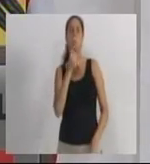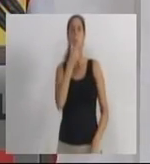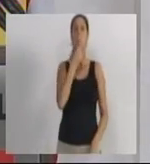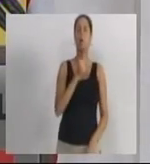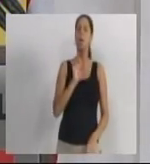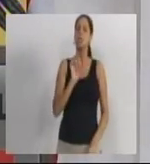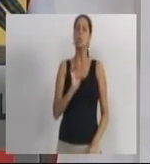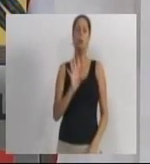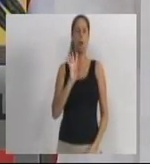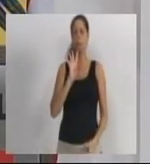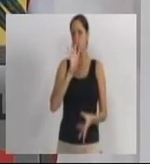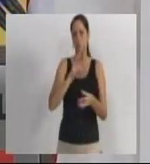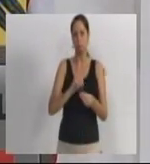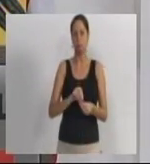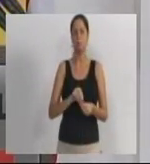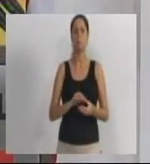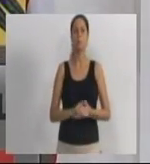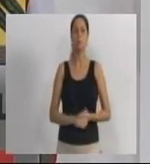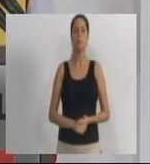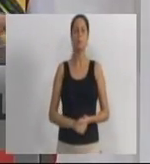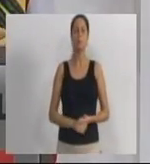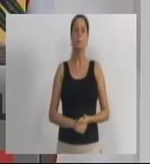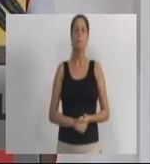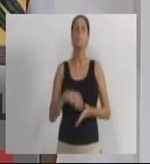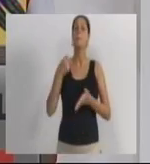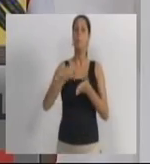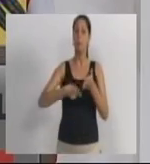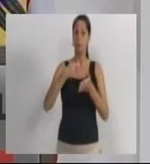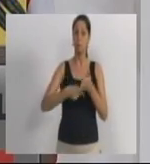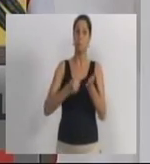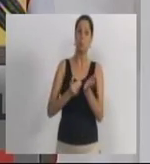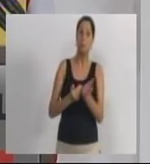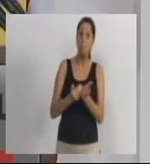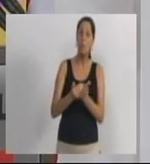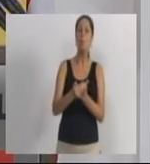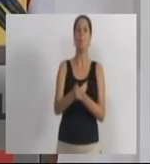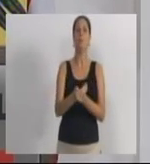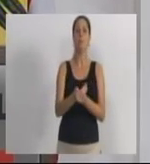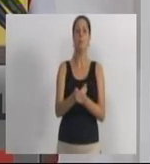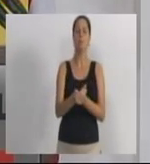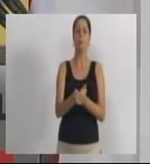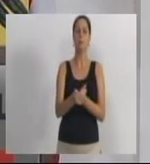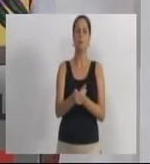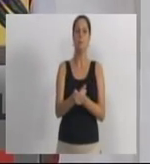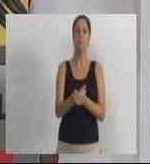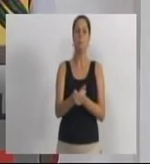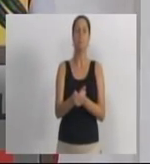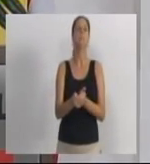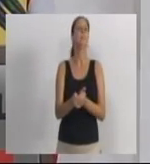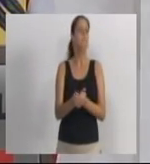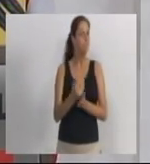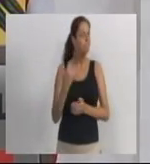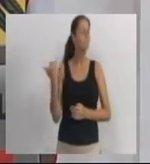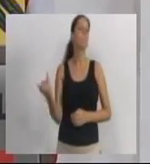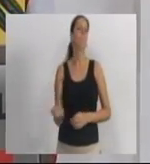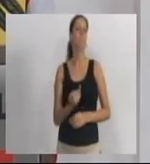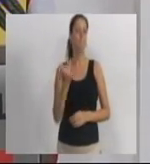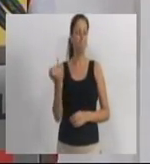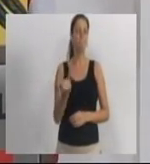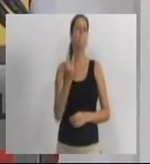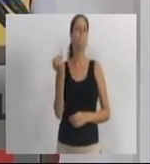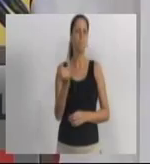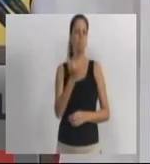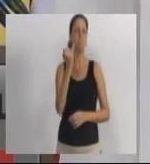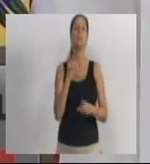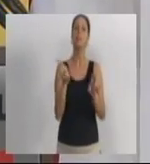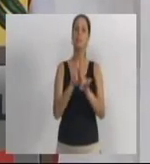isso, né? A nossa luta está apenas começando. É bastante importante. E